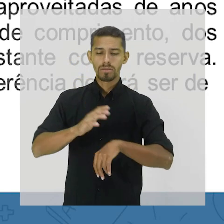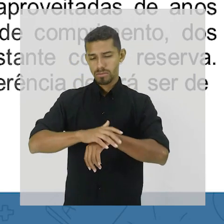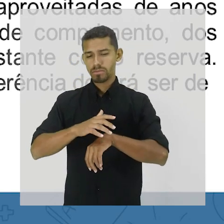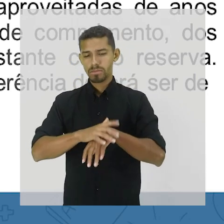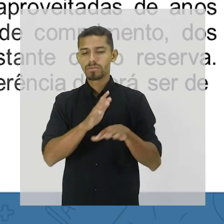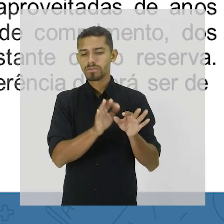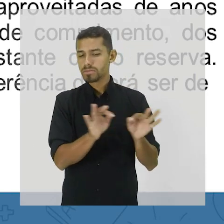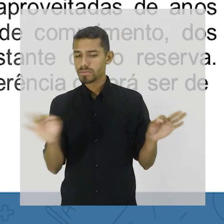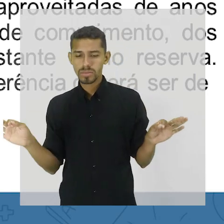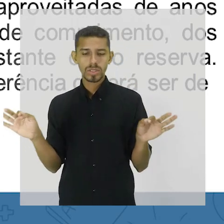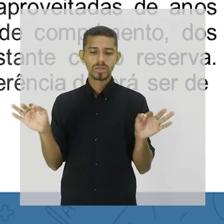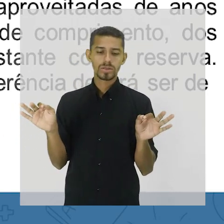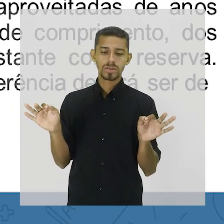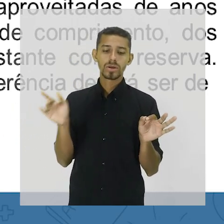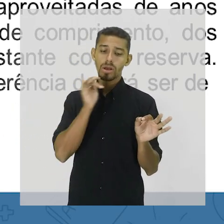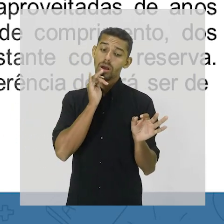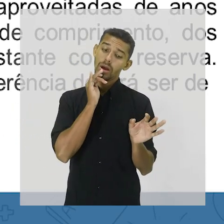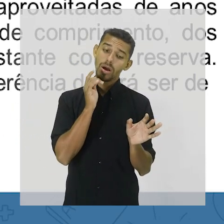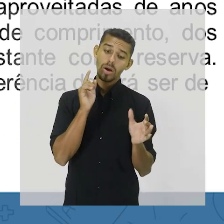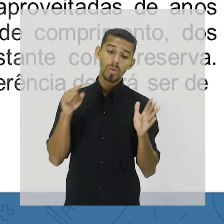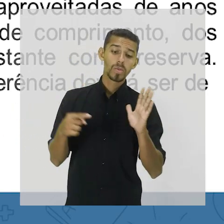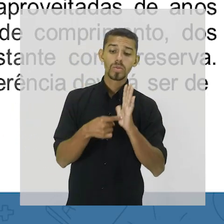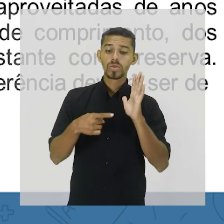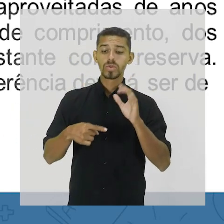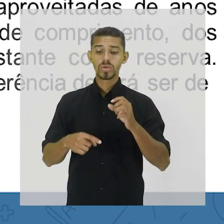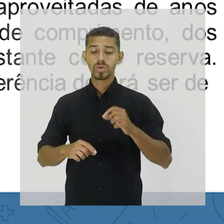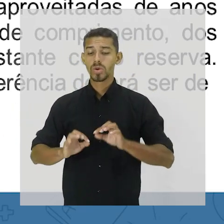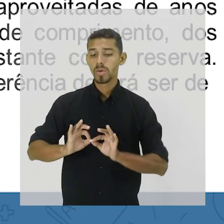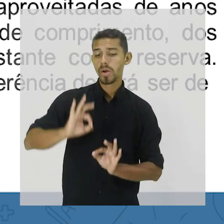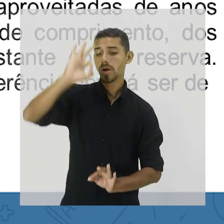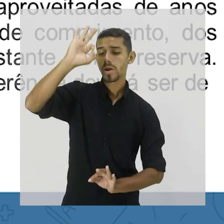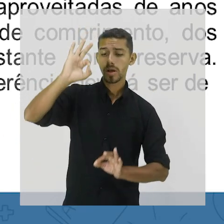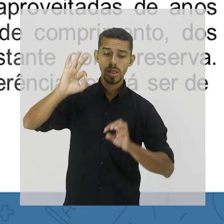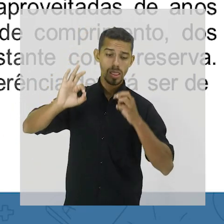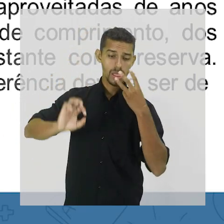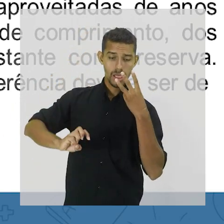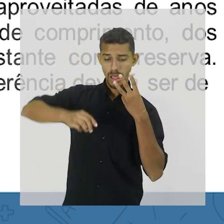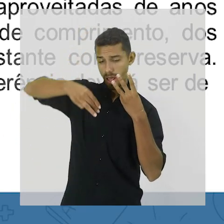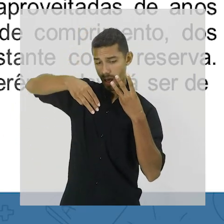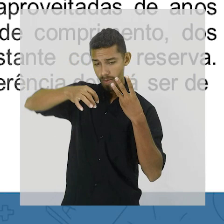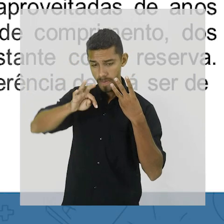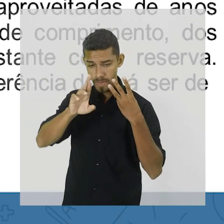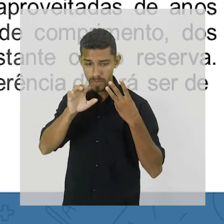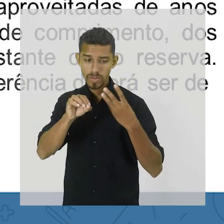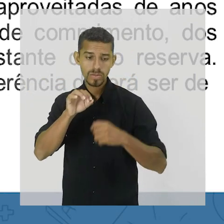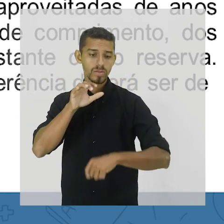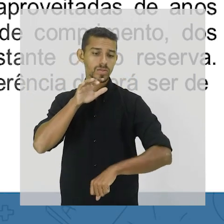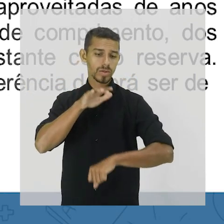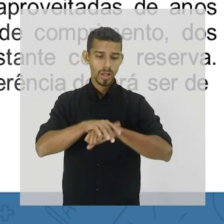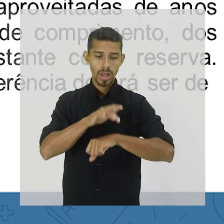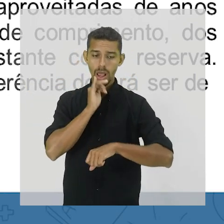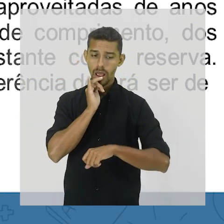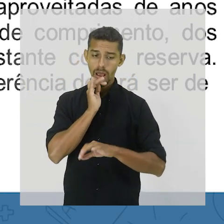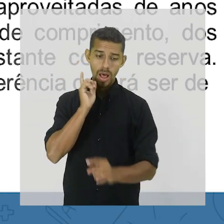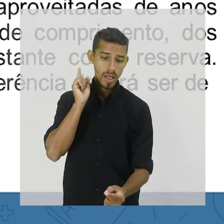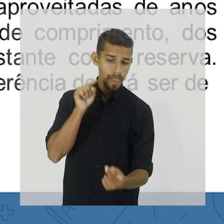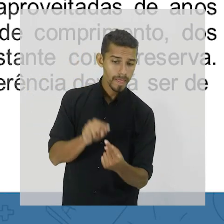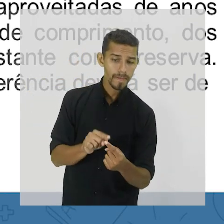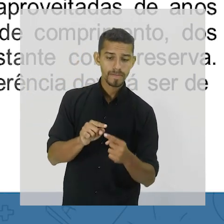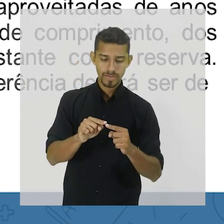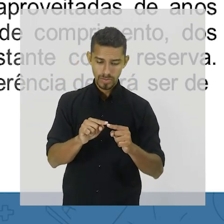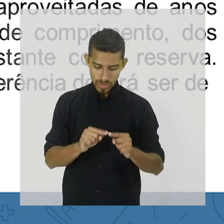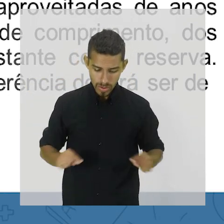partir de um ponto situado a 3 metros de altura do poste, até um ponto de uma circunferência